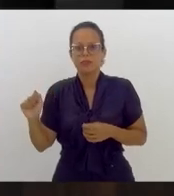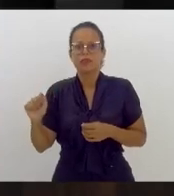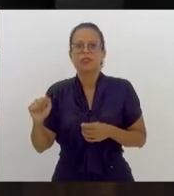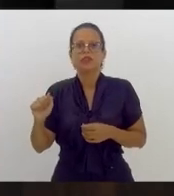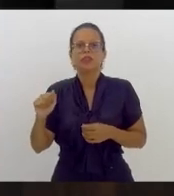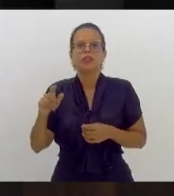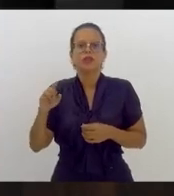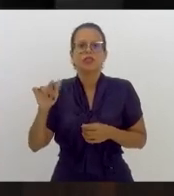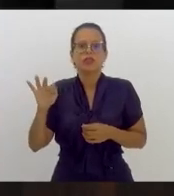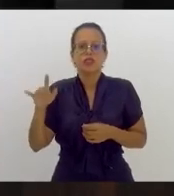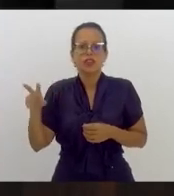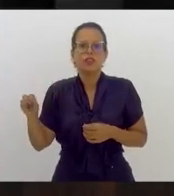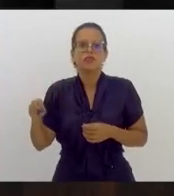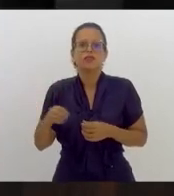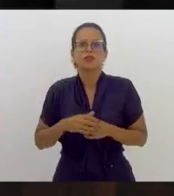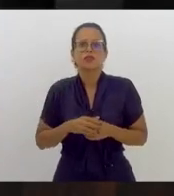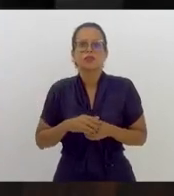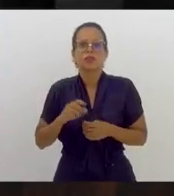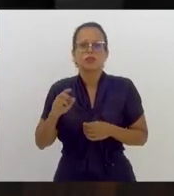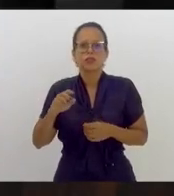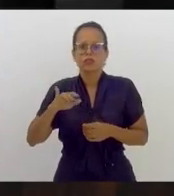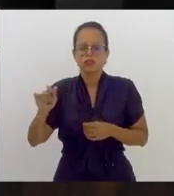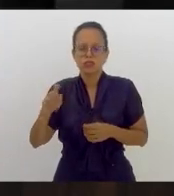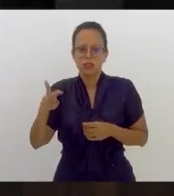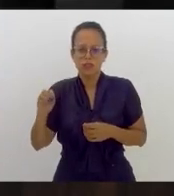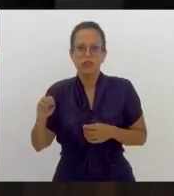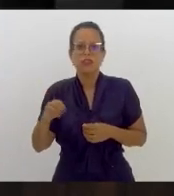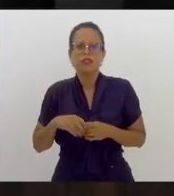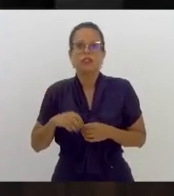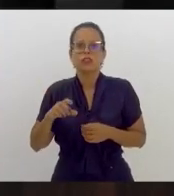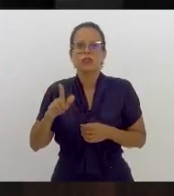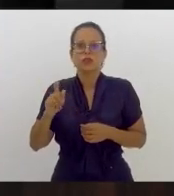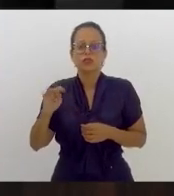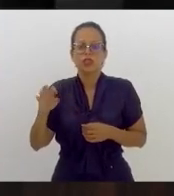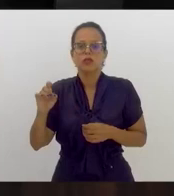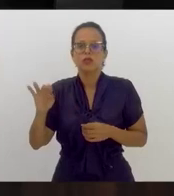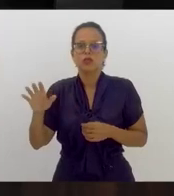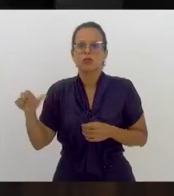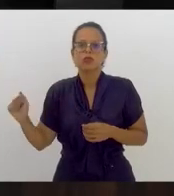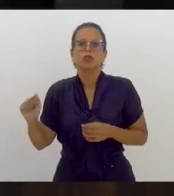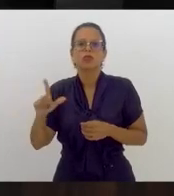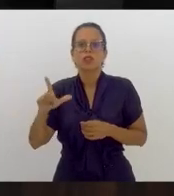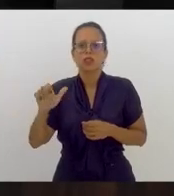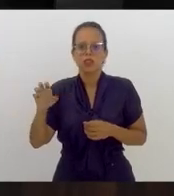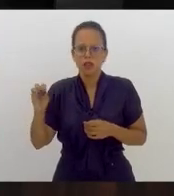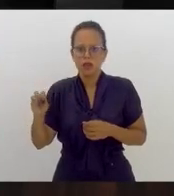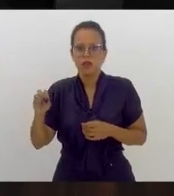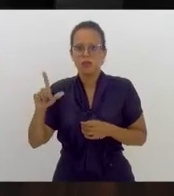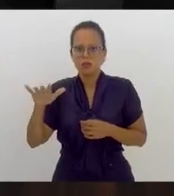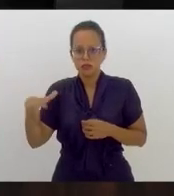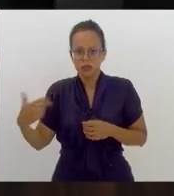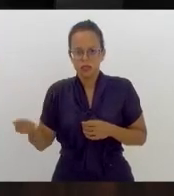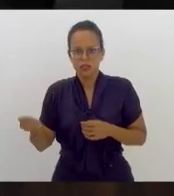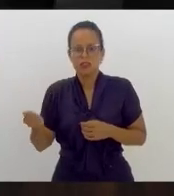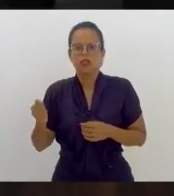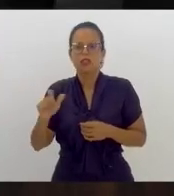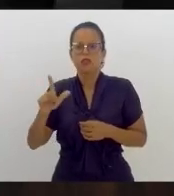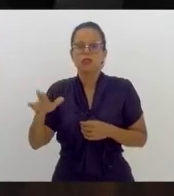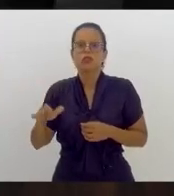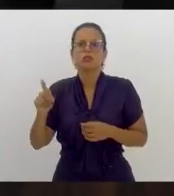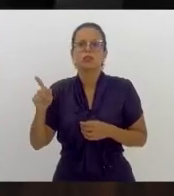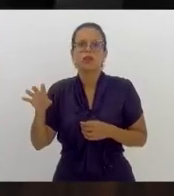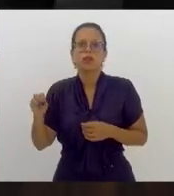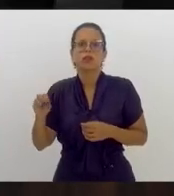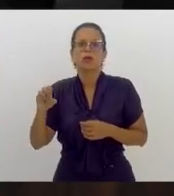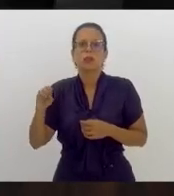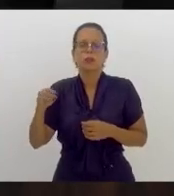Flávio Serafini, Franciane Mota, Giovanni Ratinho, Gustavo Tutuca, Jorge Felipe Neto, Léo Vieira, Lucinha, Luiz Paulo, Marcelo Dino, Márcio